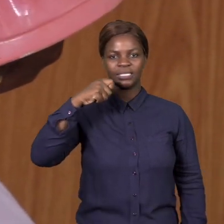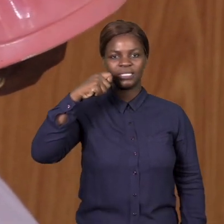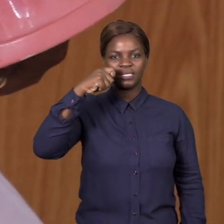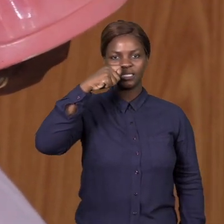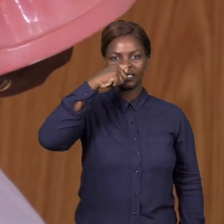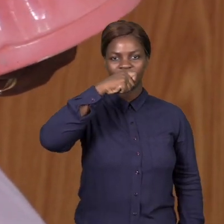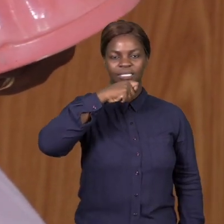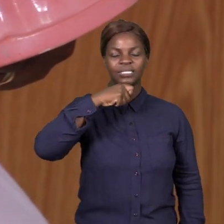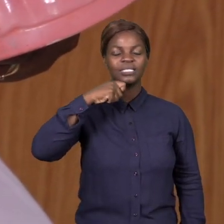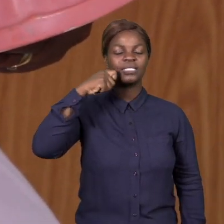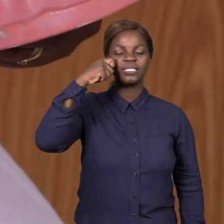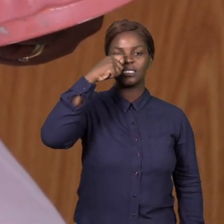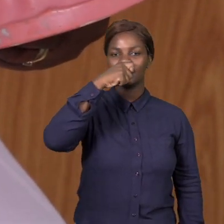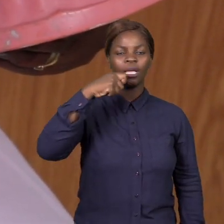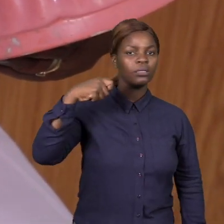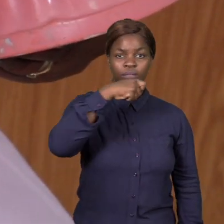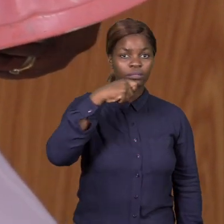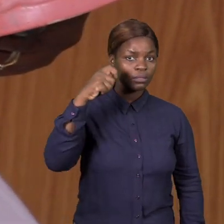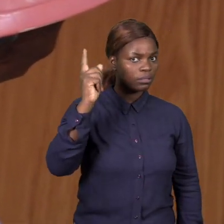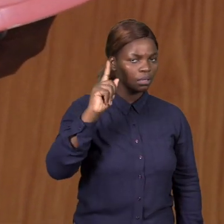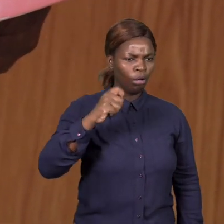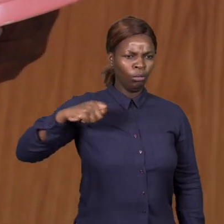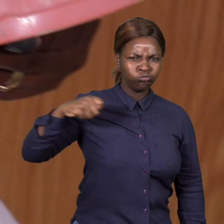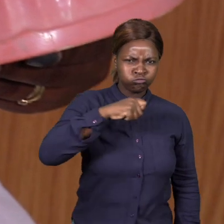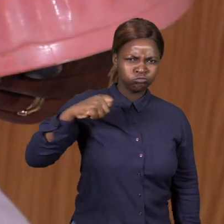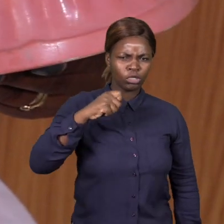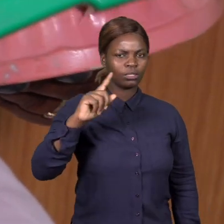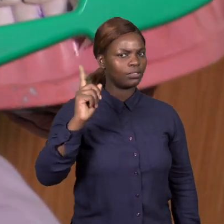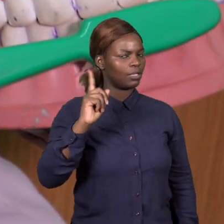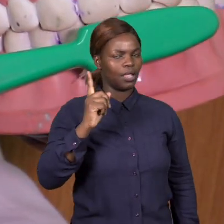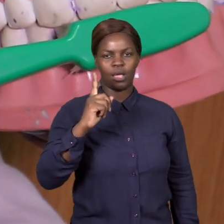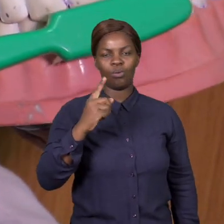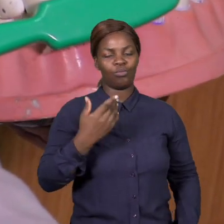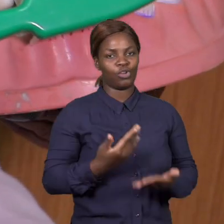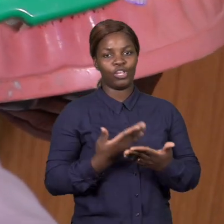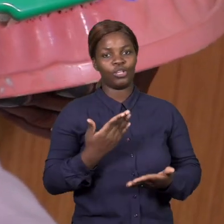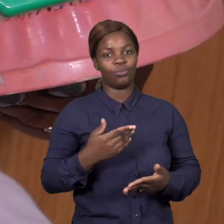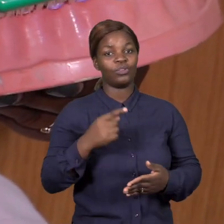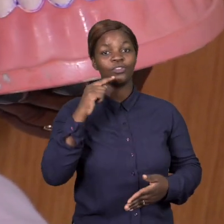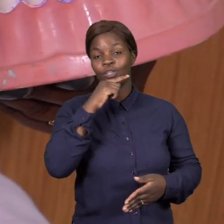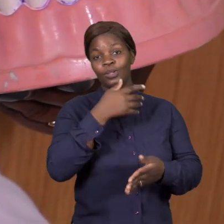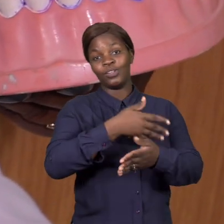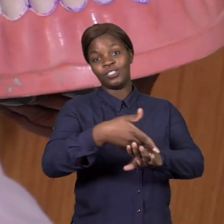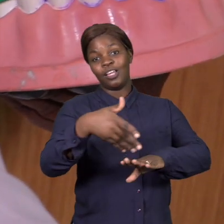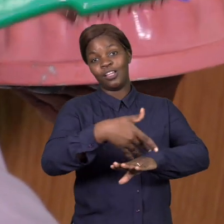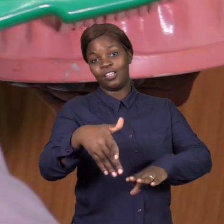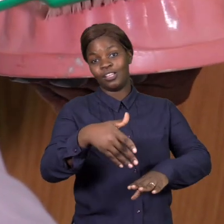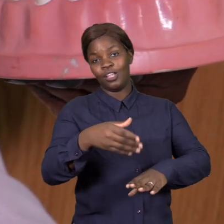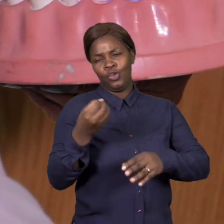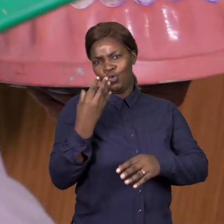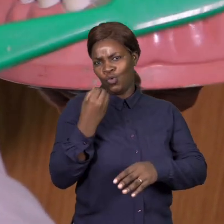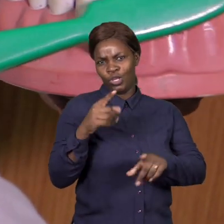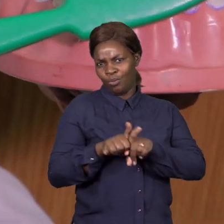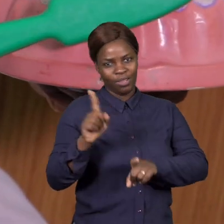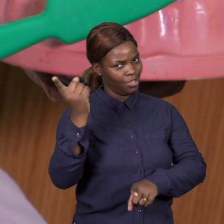Vamos circulando, sem força. Não pode haver sangramento, não pode haver dor. Então